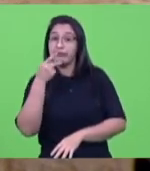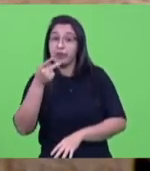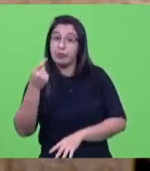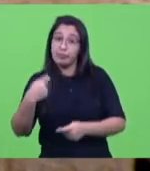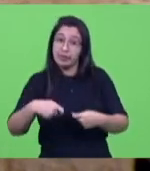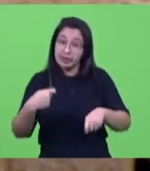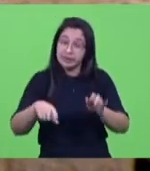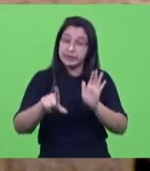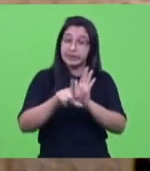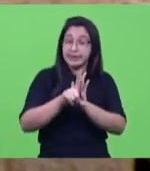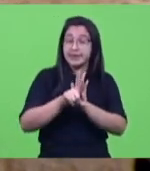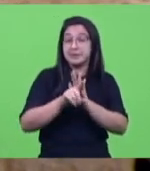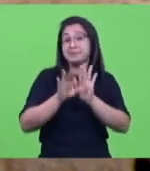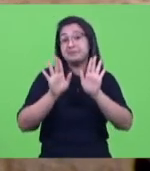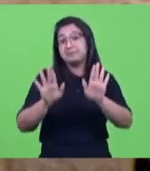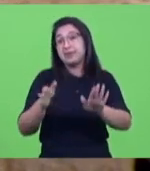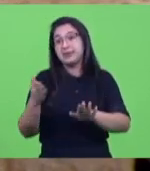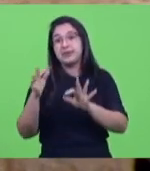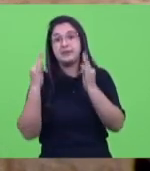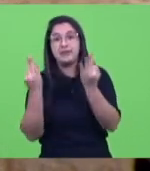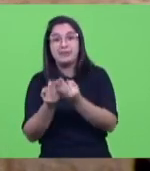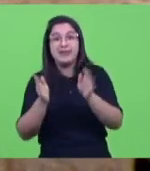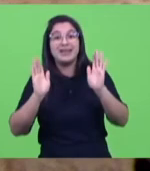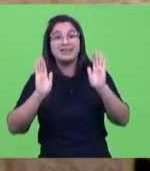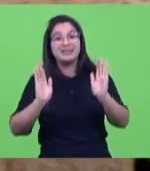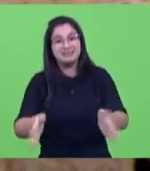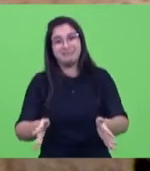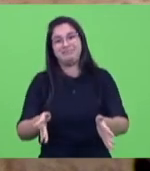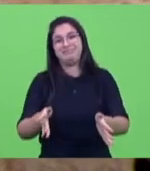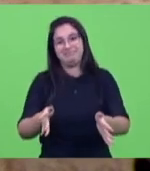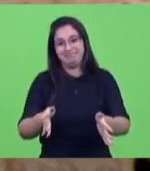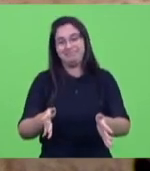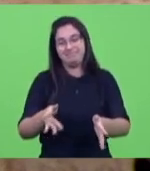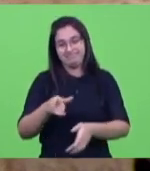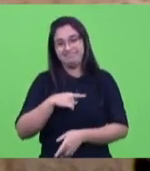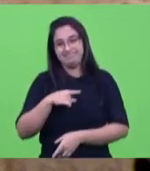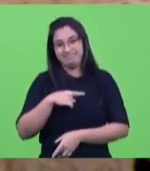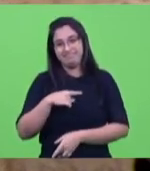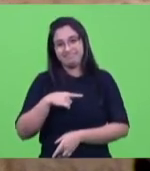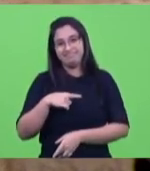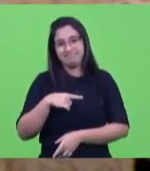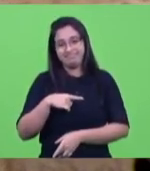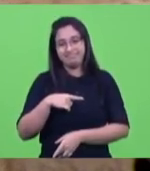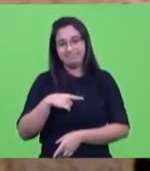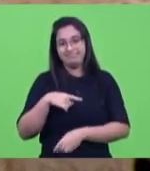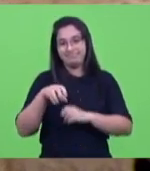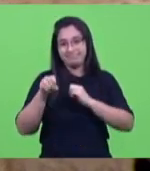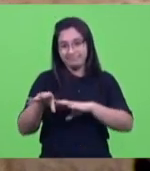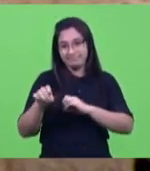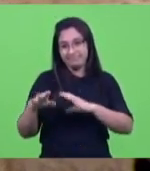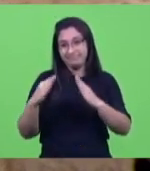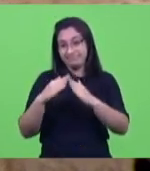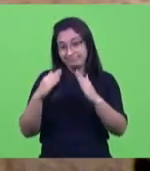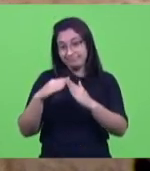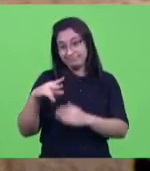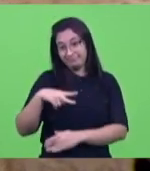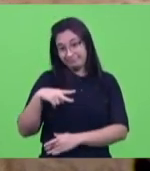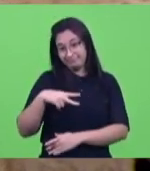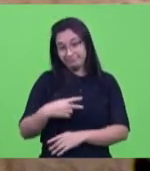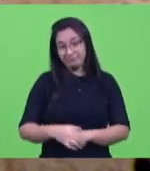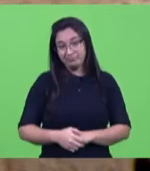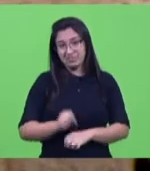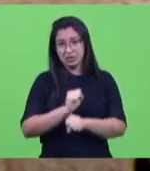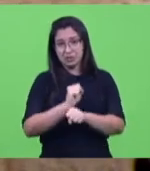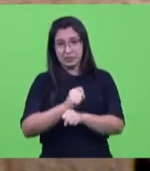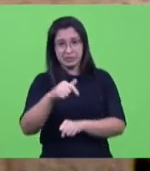lei. Mas as famílias já estão fazendo. Mais de 1.000 famílias já fazem educação domiciliar em Santa Catarina. Não estão esperando essa casa.